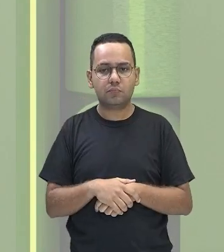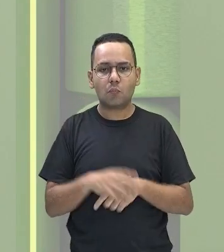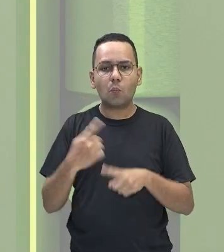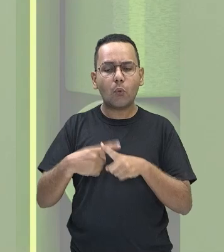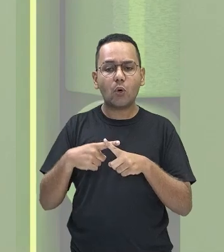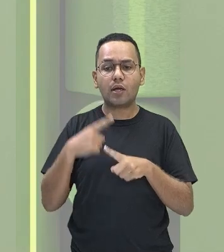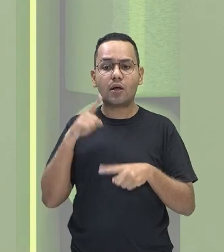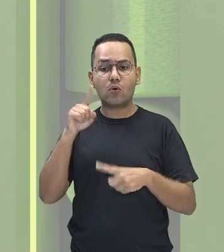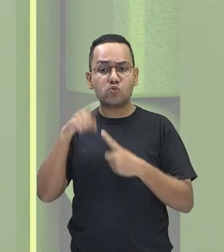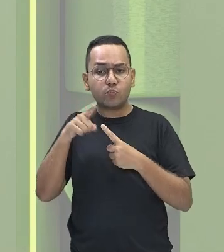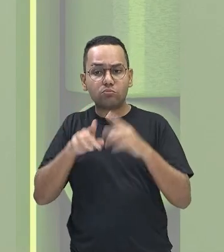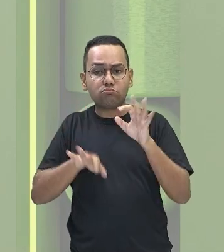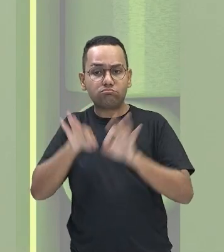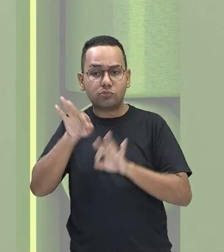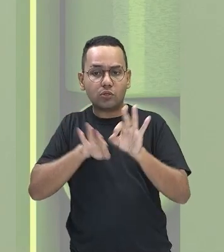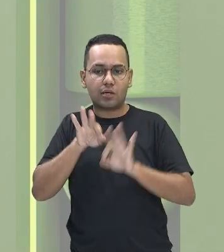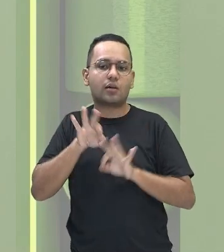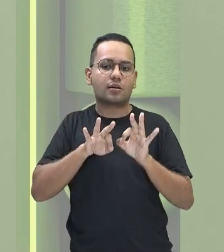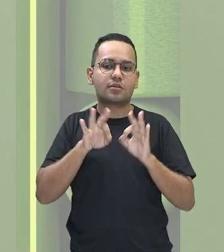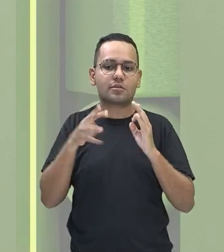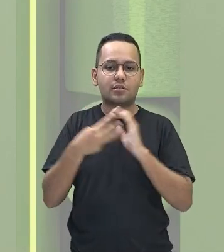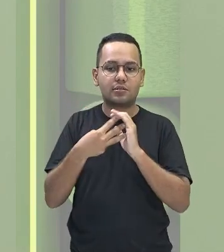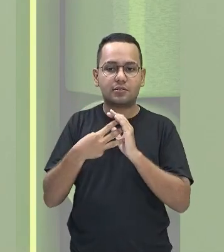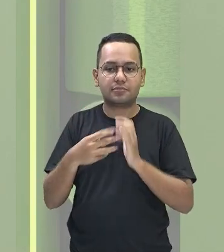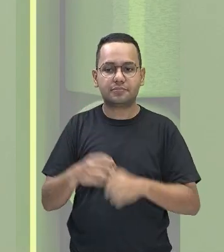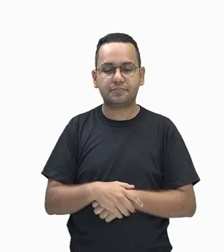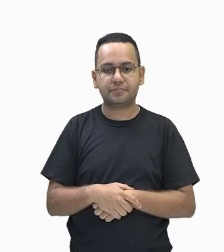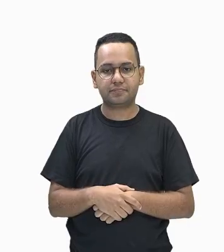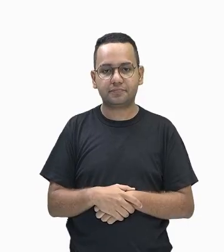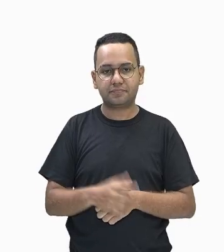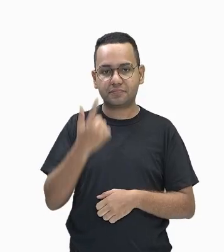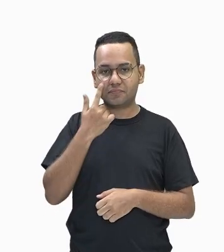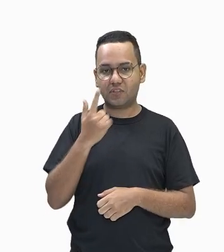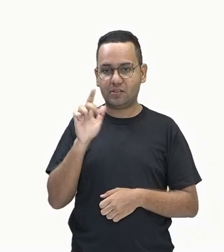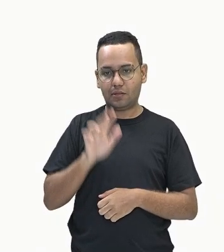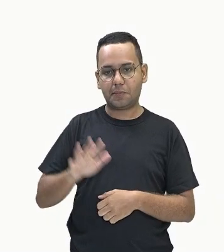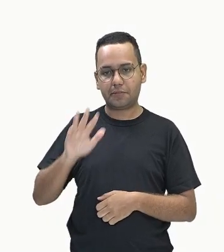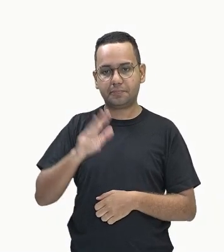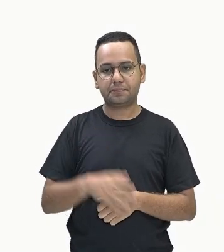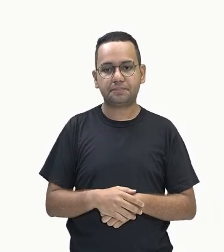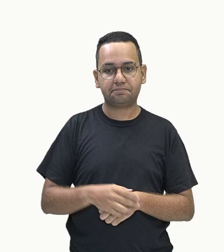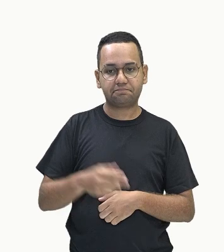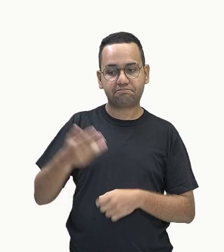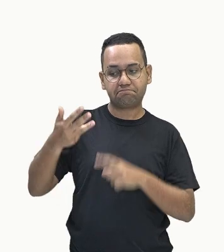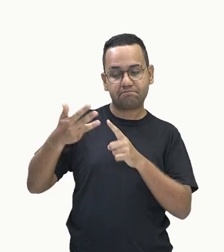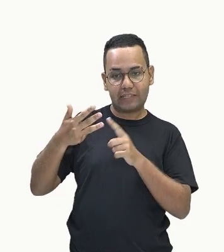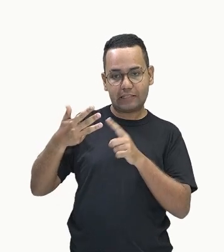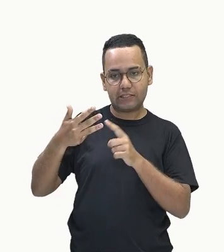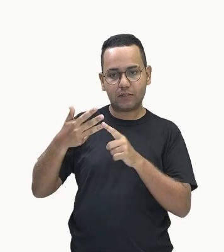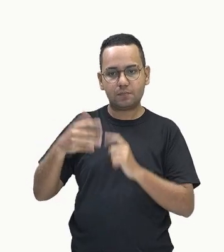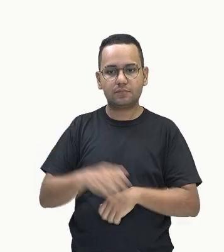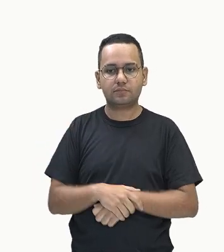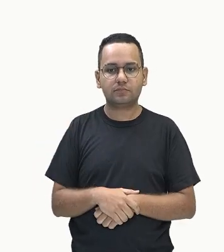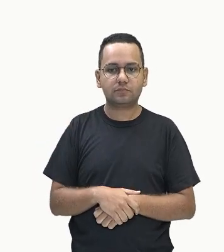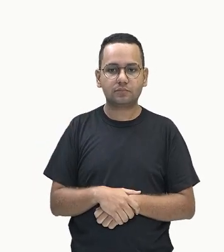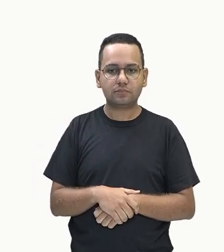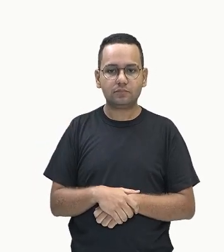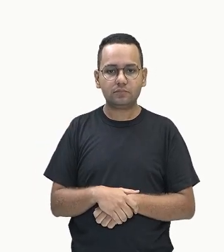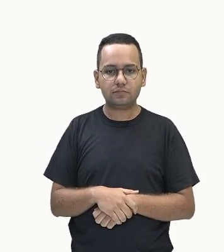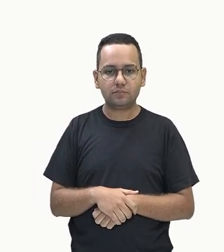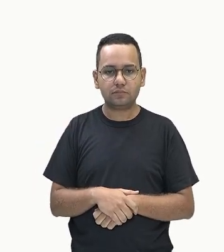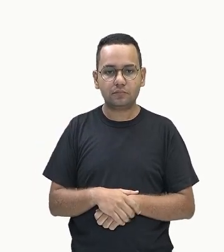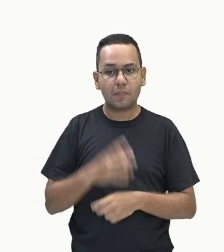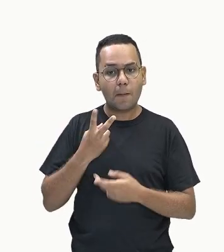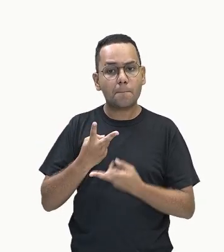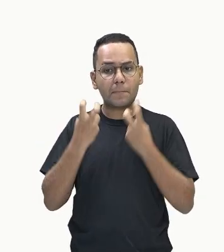da forma que essas células se apresentam. Vamos observar na imagem para entender melhor? Foquem a atenção de vocês na posição